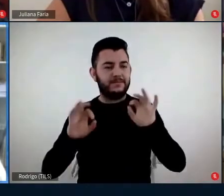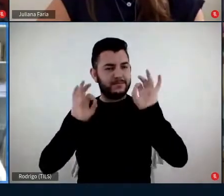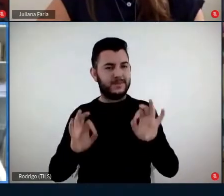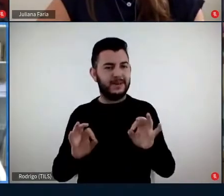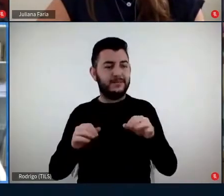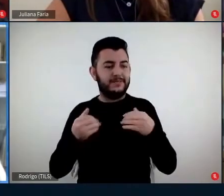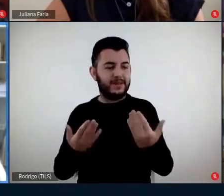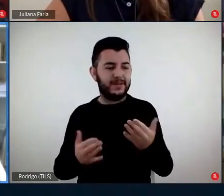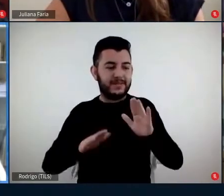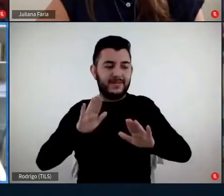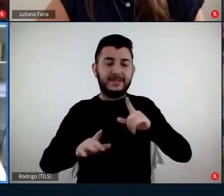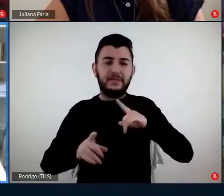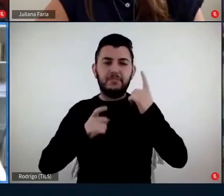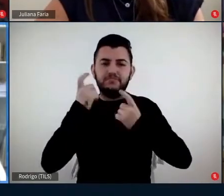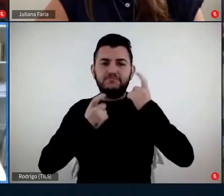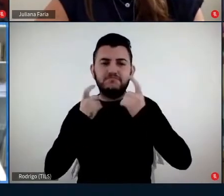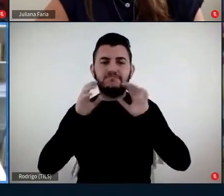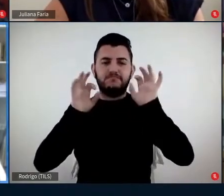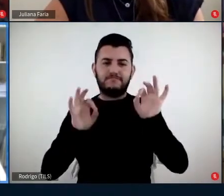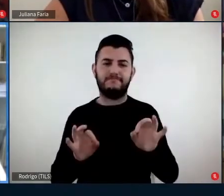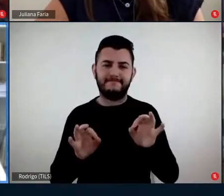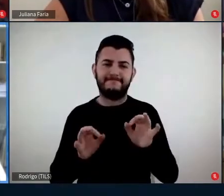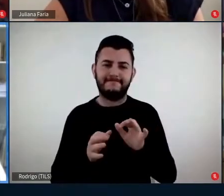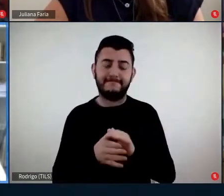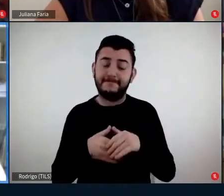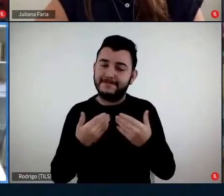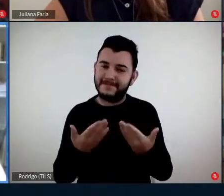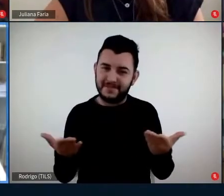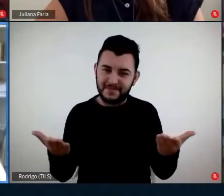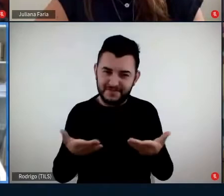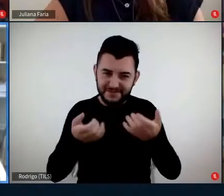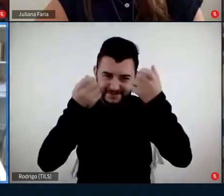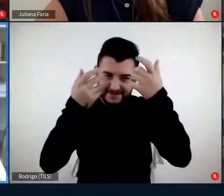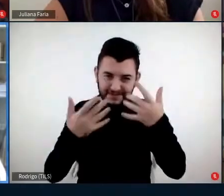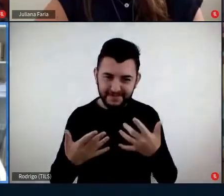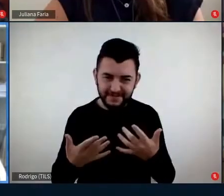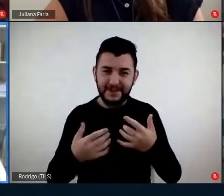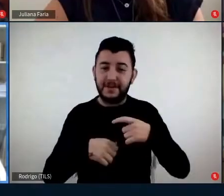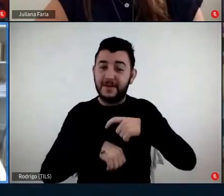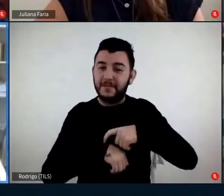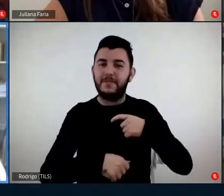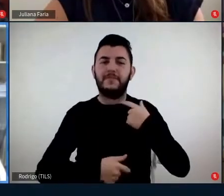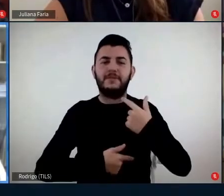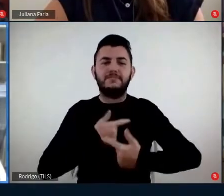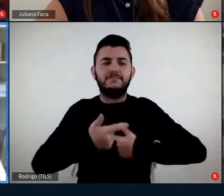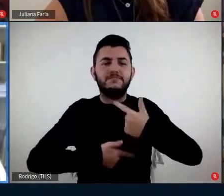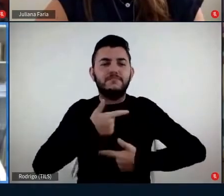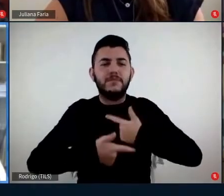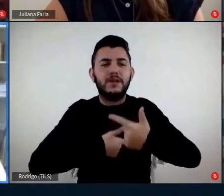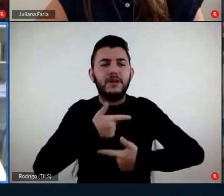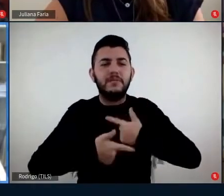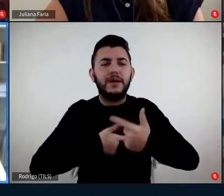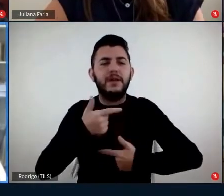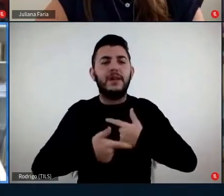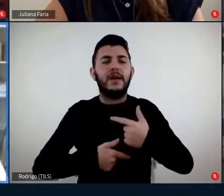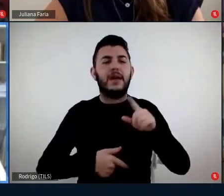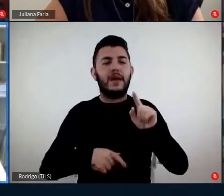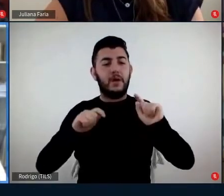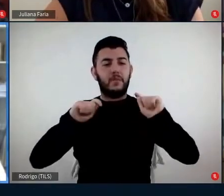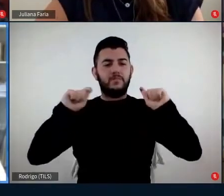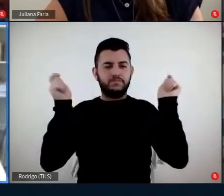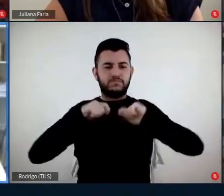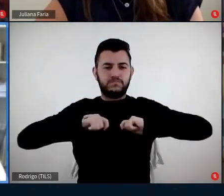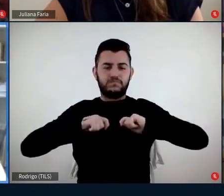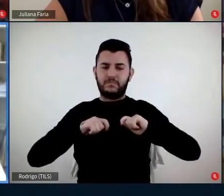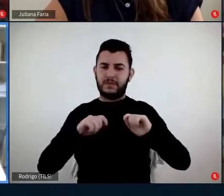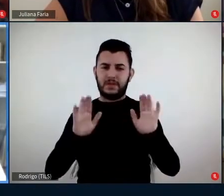E, novamente, eu digo, é momento hoje de se trabalhar com o que é uma competência, não só